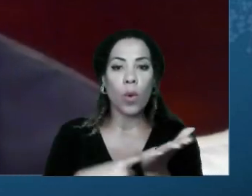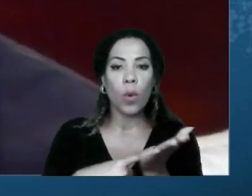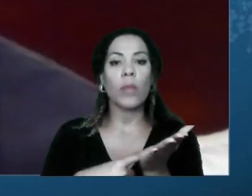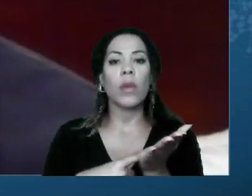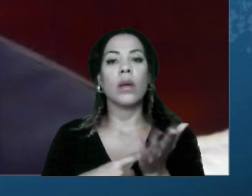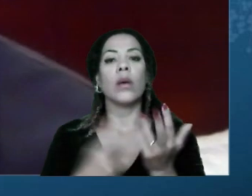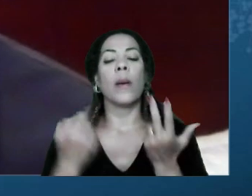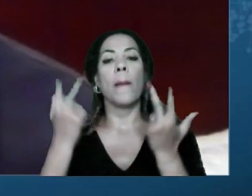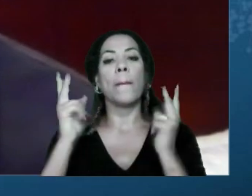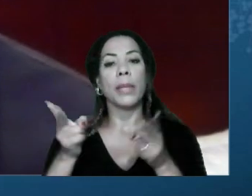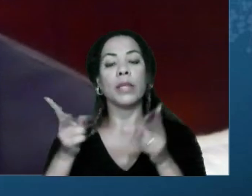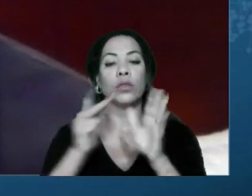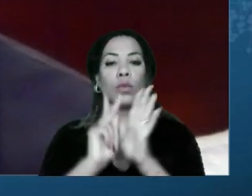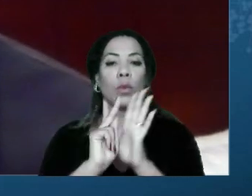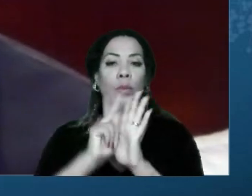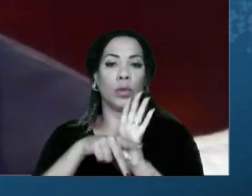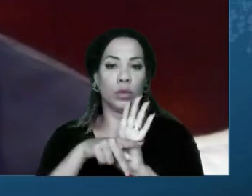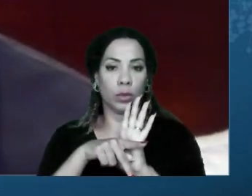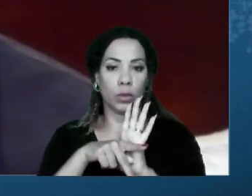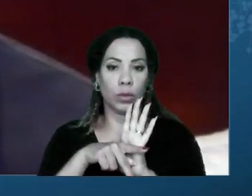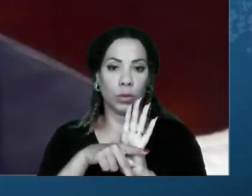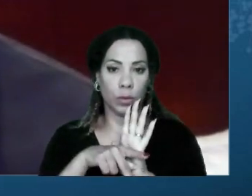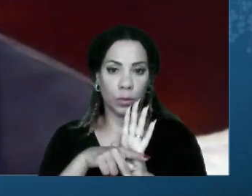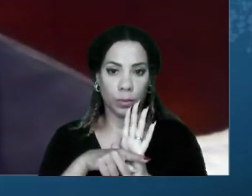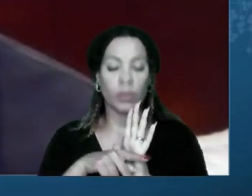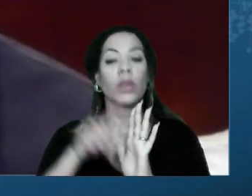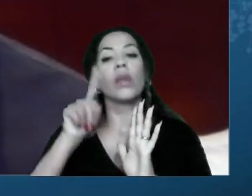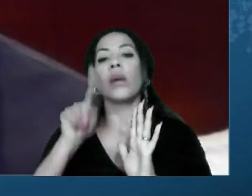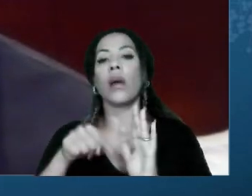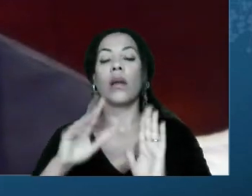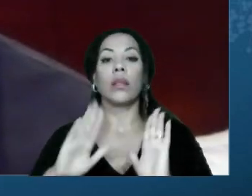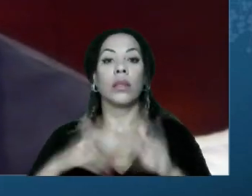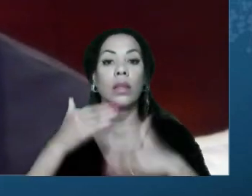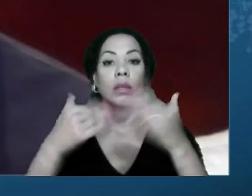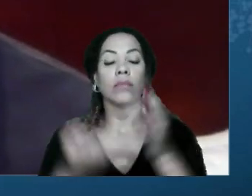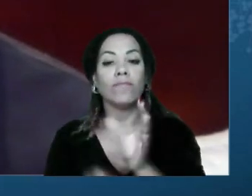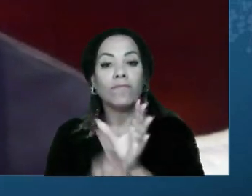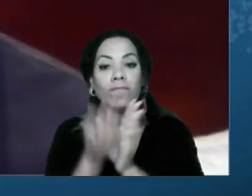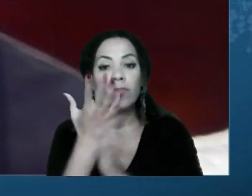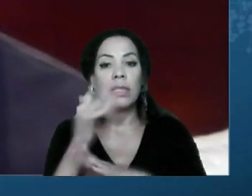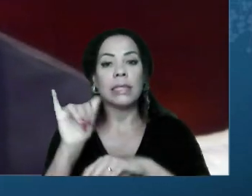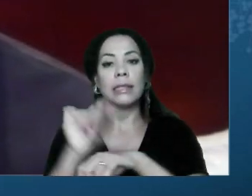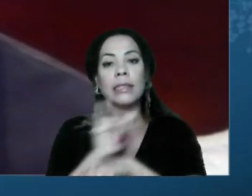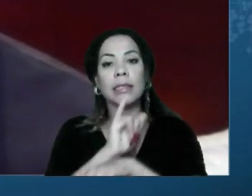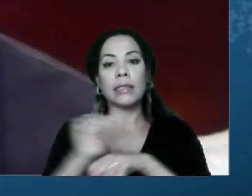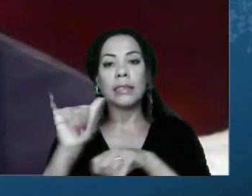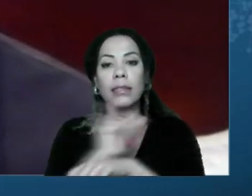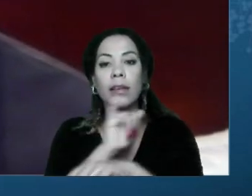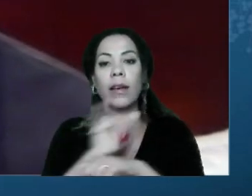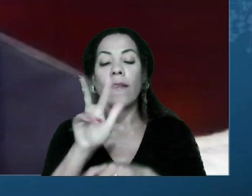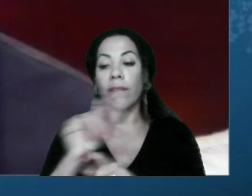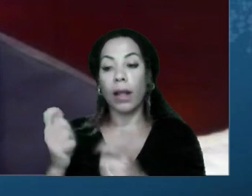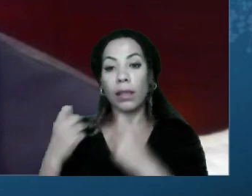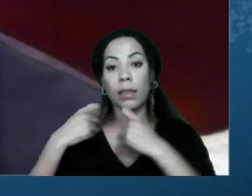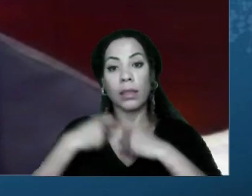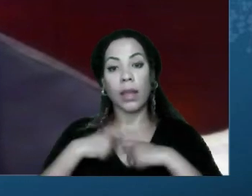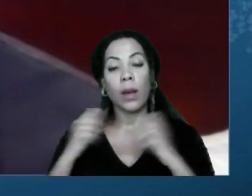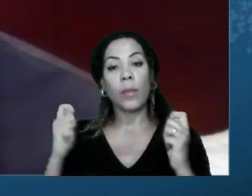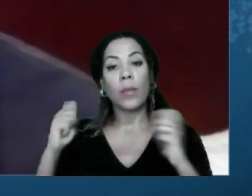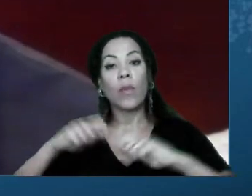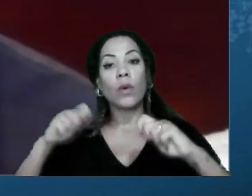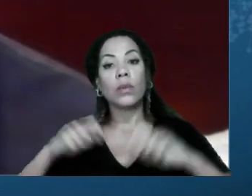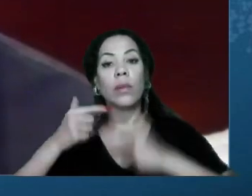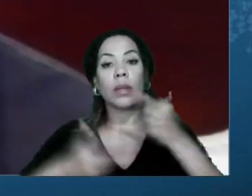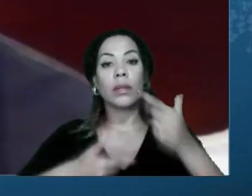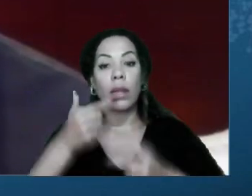mesmo projeto, o desenvolvimento de uma estratégia que vai nos permitir trabalhar na